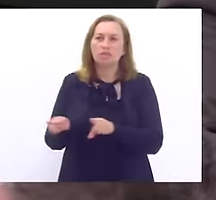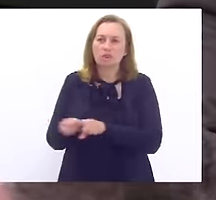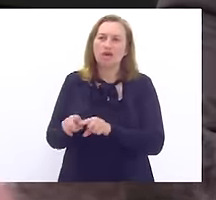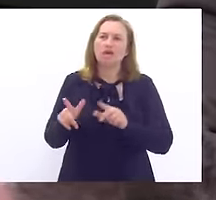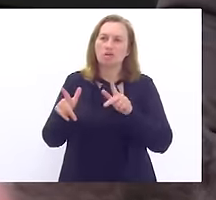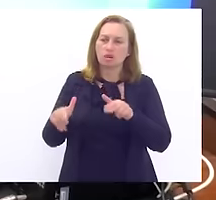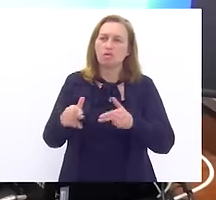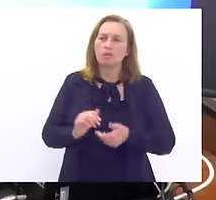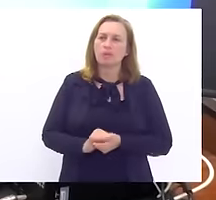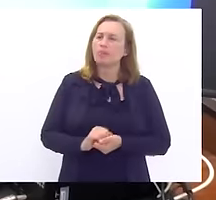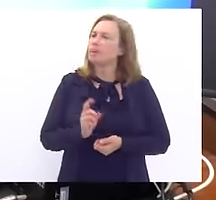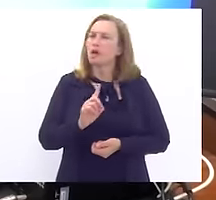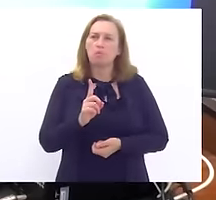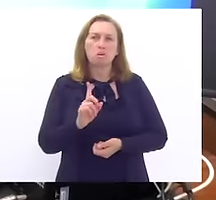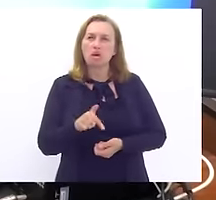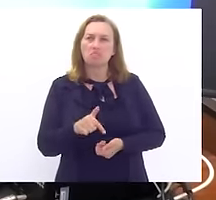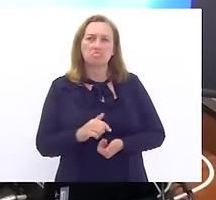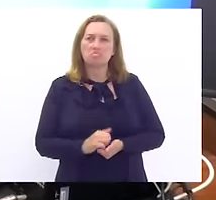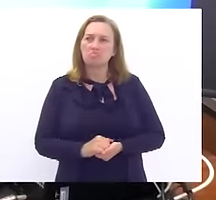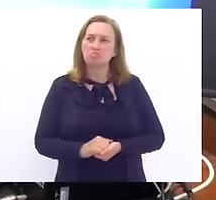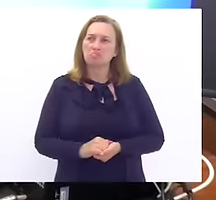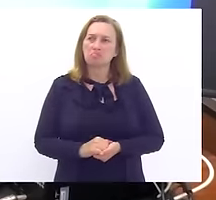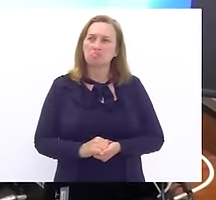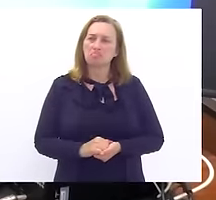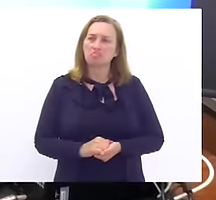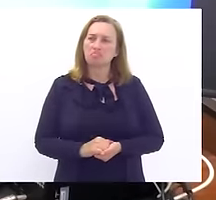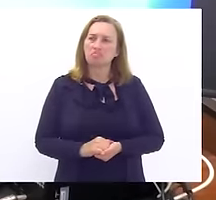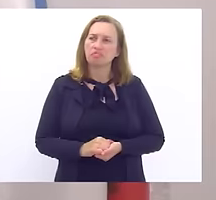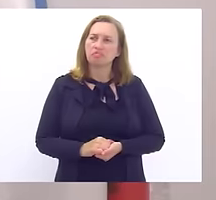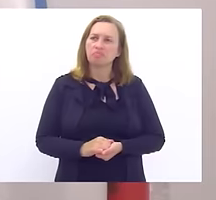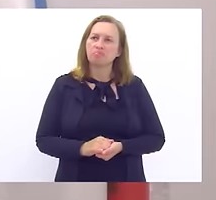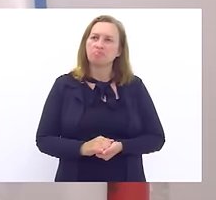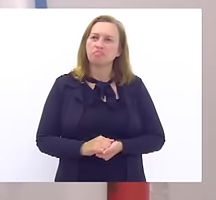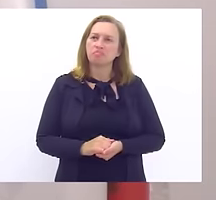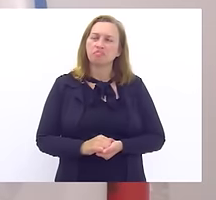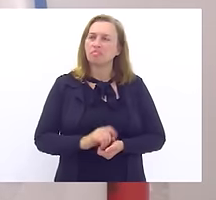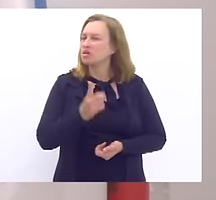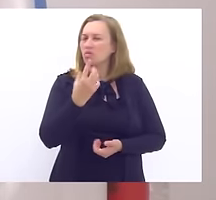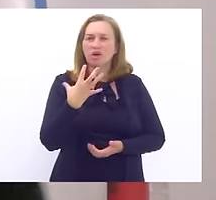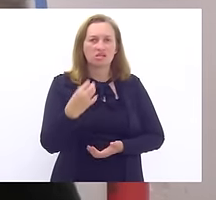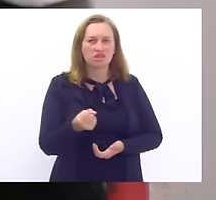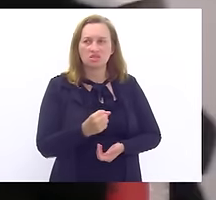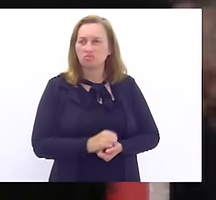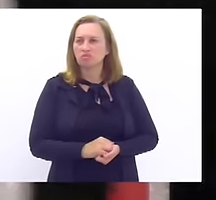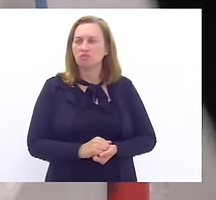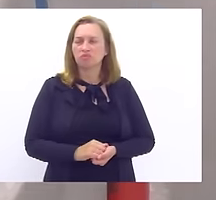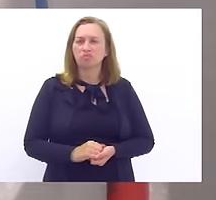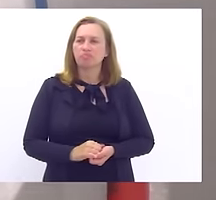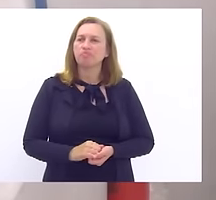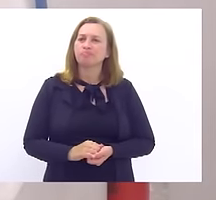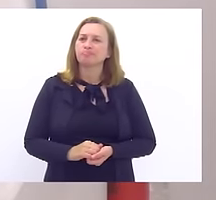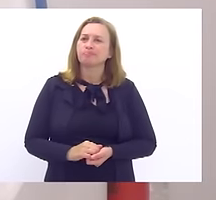não não era não era não era admitido a terceirização